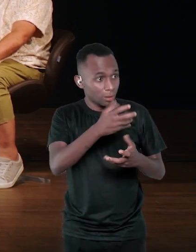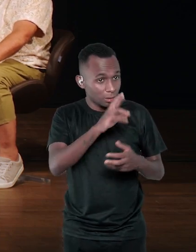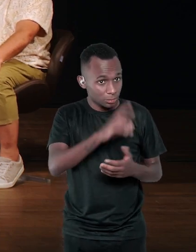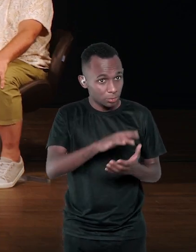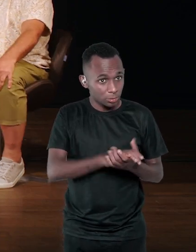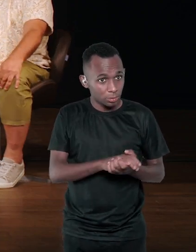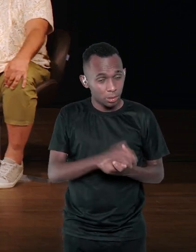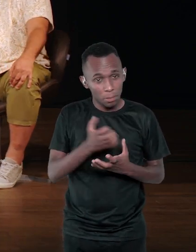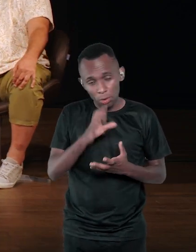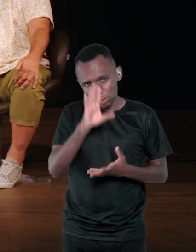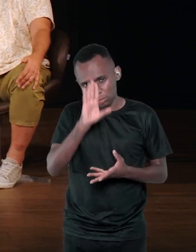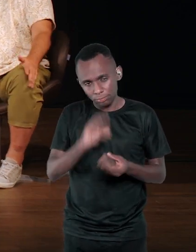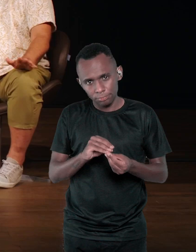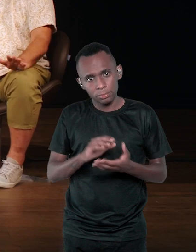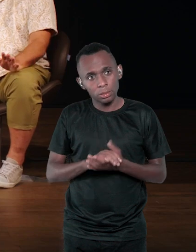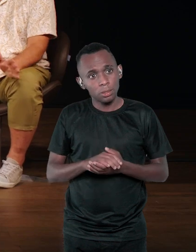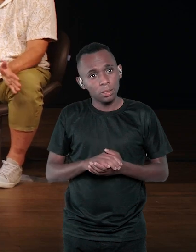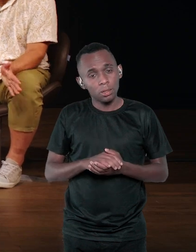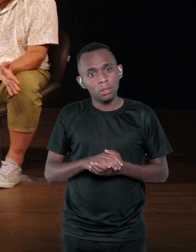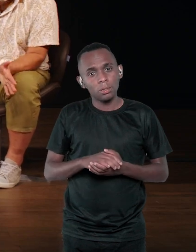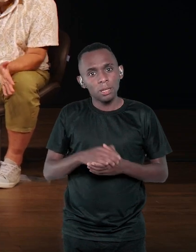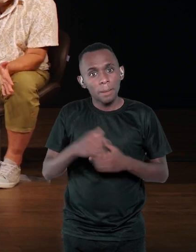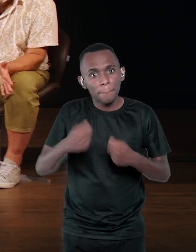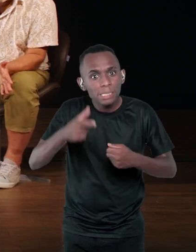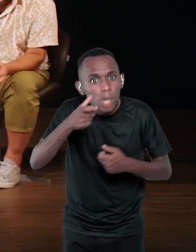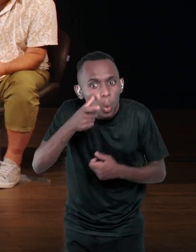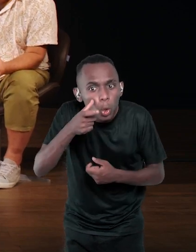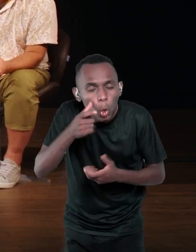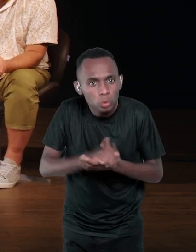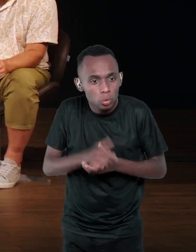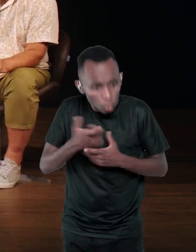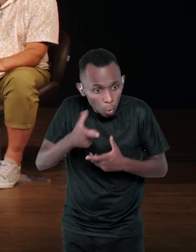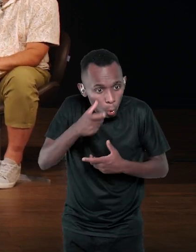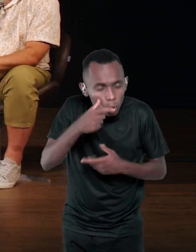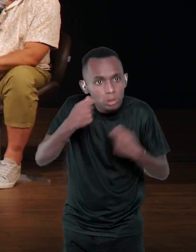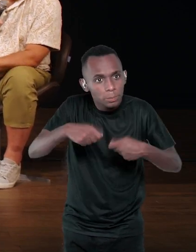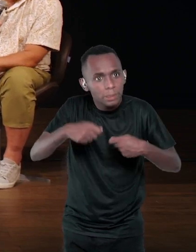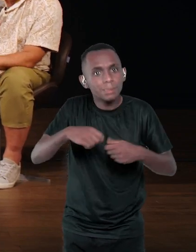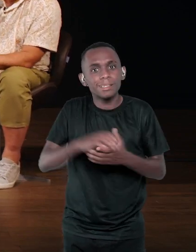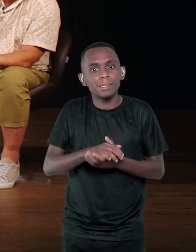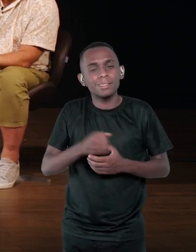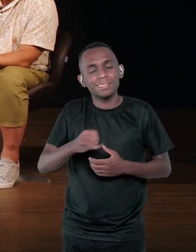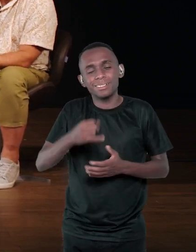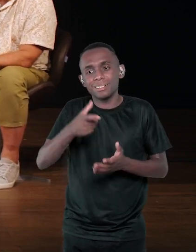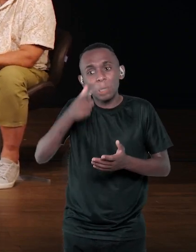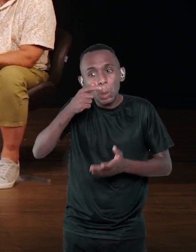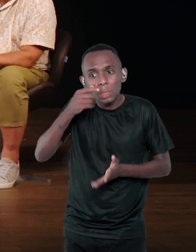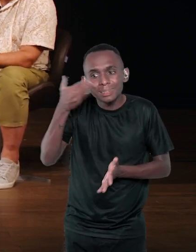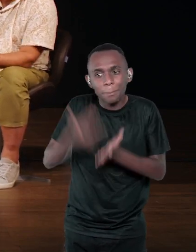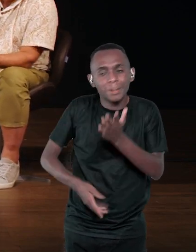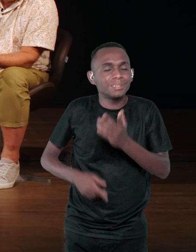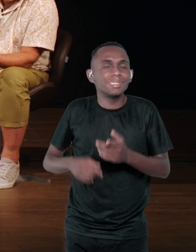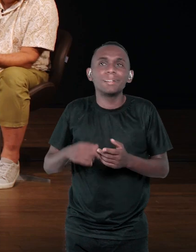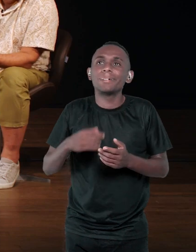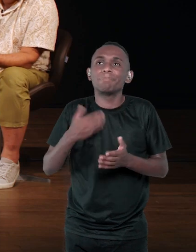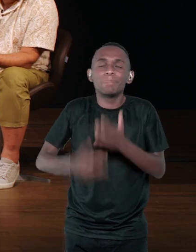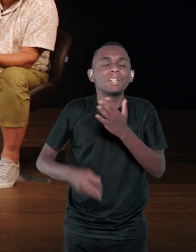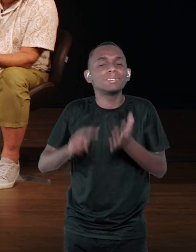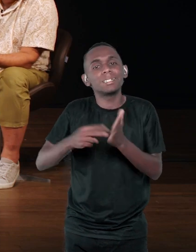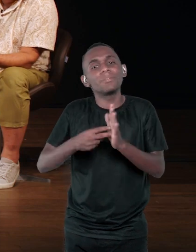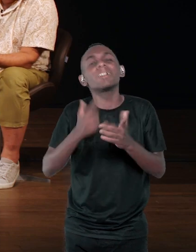Quer? Posso falar rapidinho? A minha é fácil. Seja curiosa. Seja curioso. O dia que você perder a curiosidade, você perde a